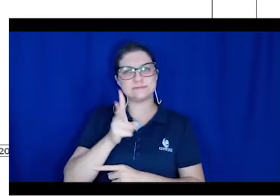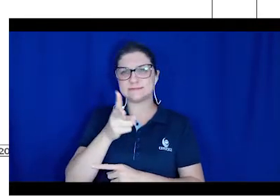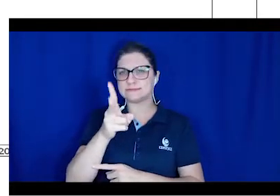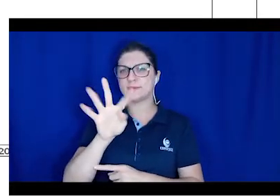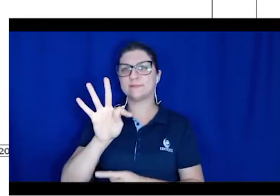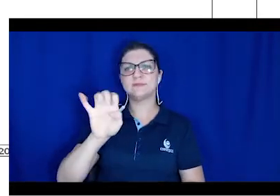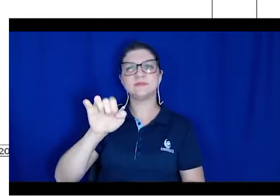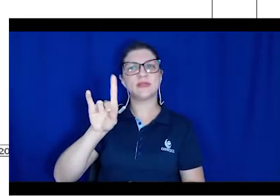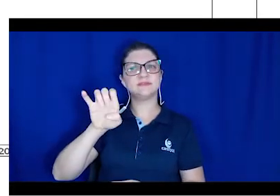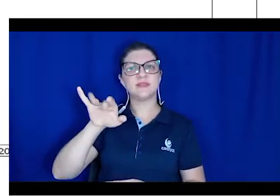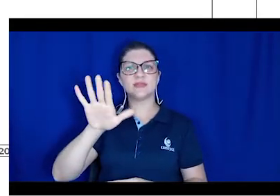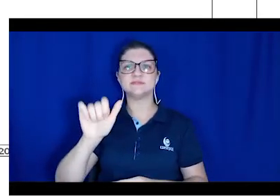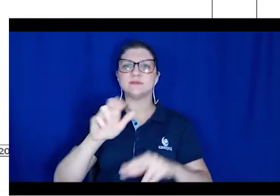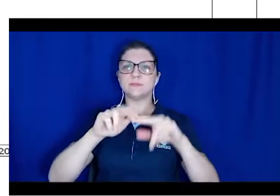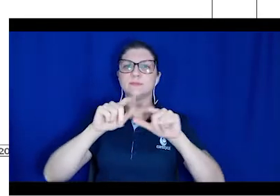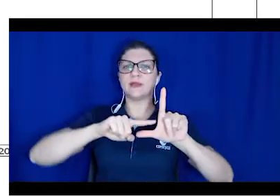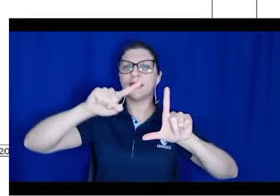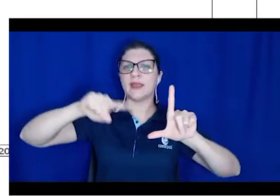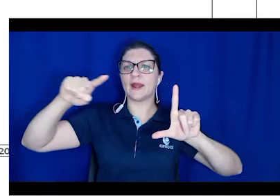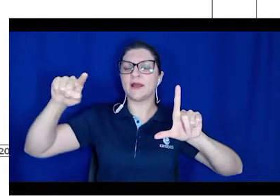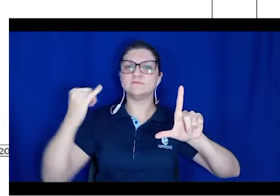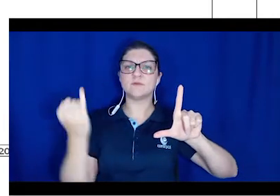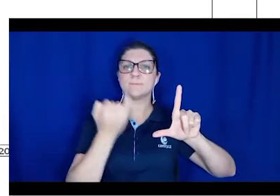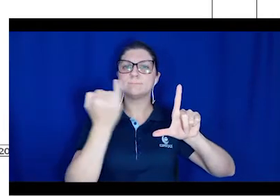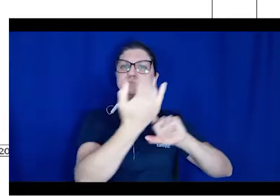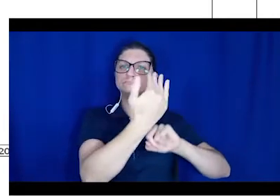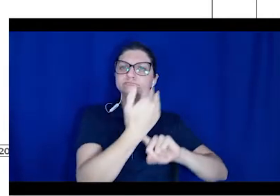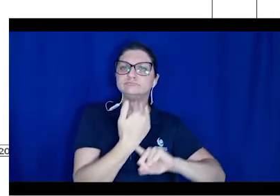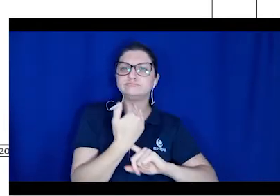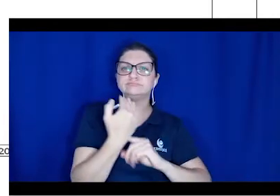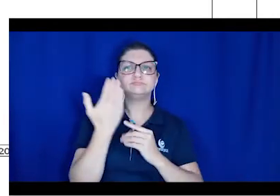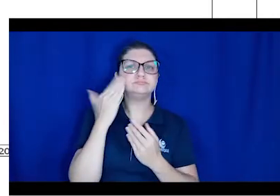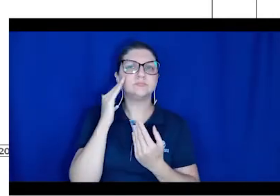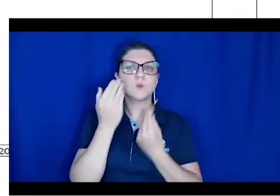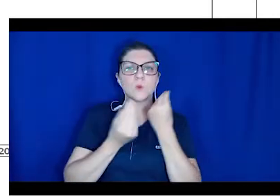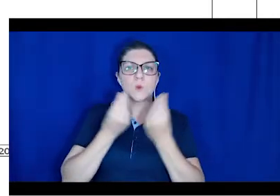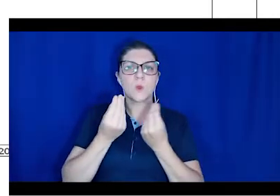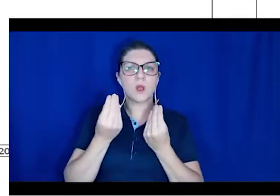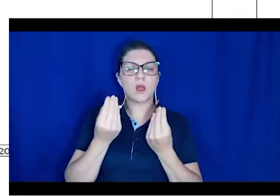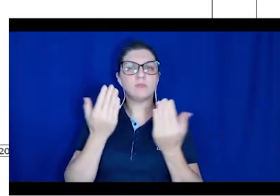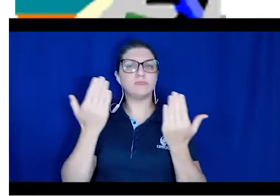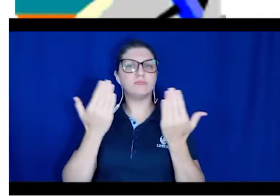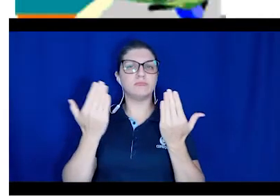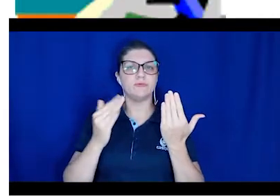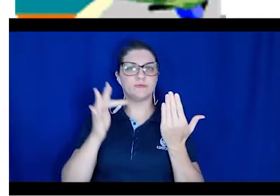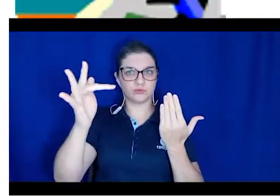para detectarmos aonde está a tendência e como nós estamos nessa tendência.